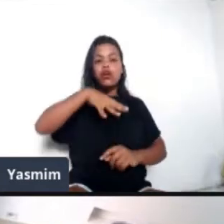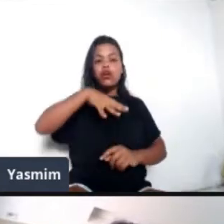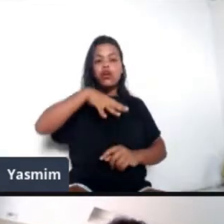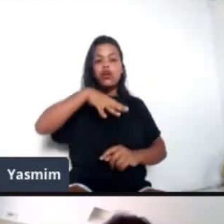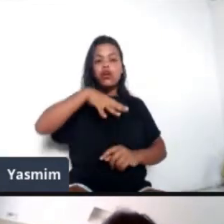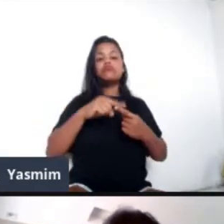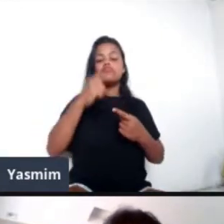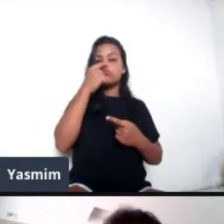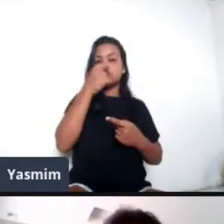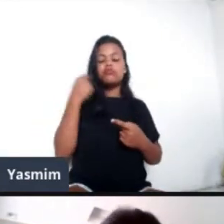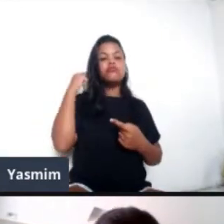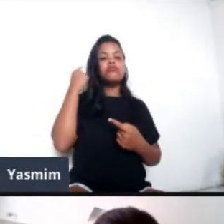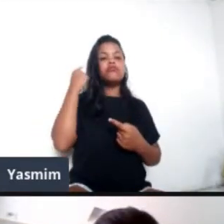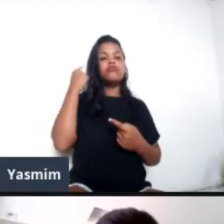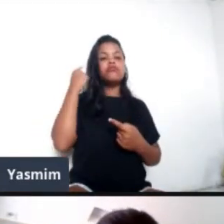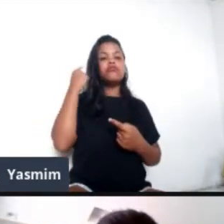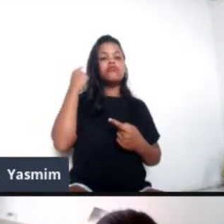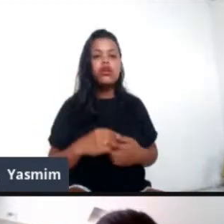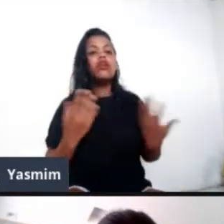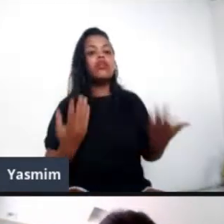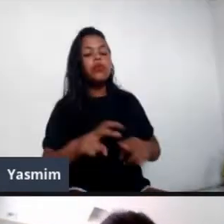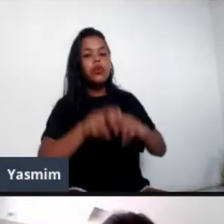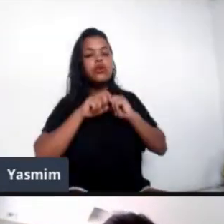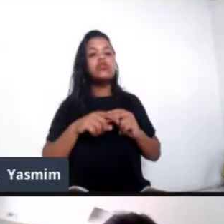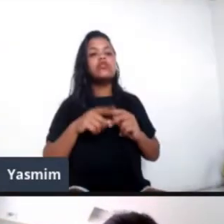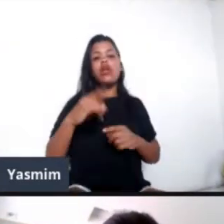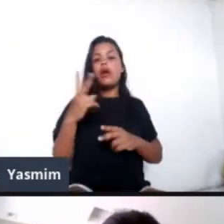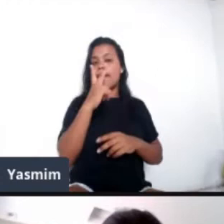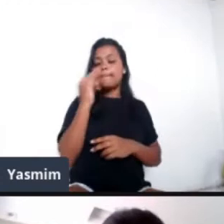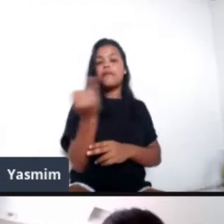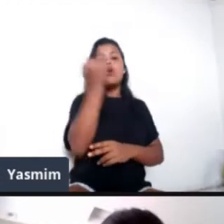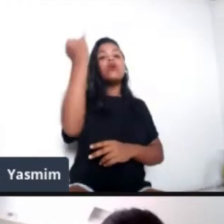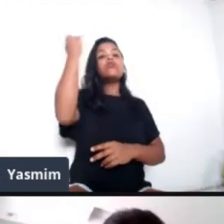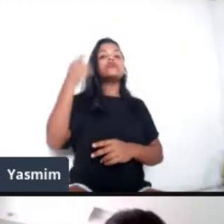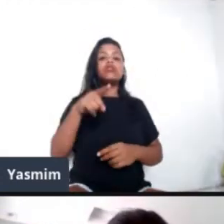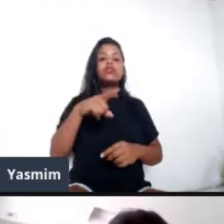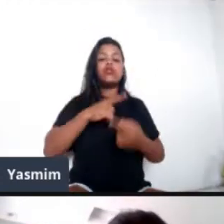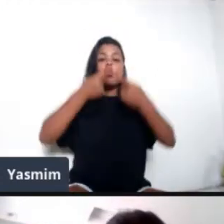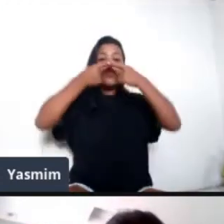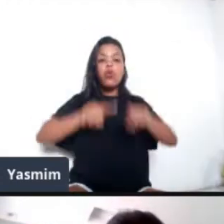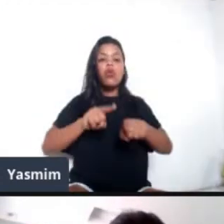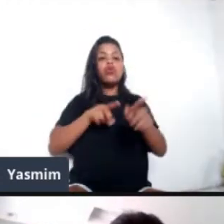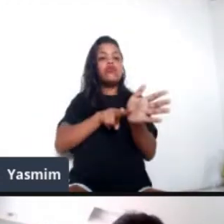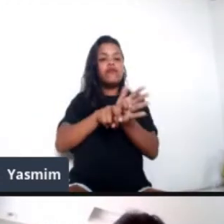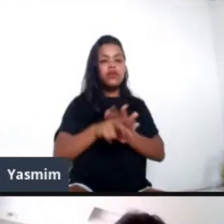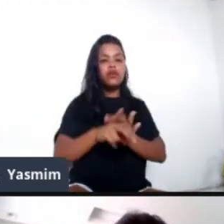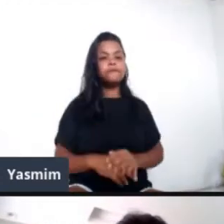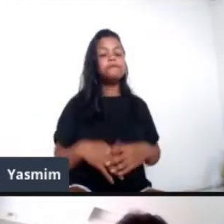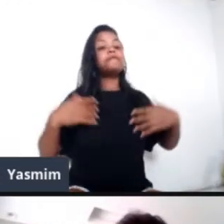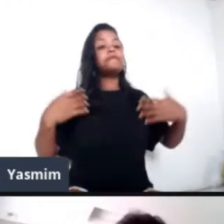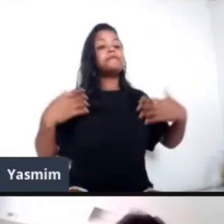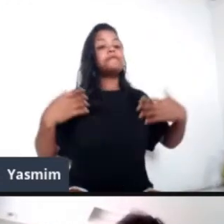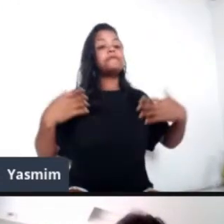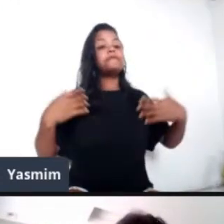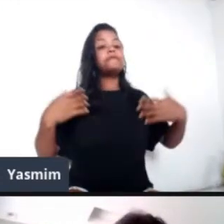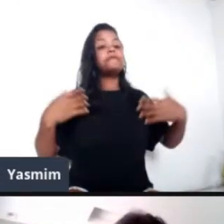anticorpo importante para promover defesa nas mucosas, certo? E aí, pessoal, tudo isso aqui ele vai ser organizado